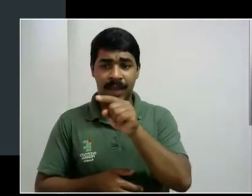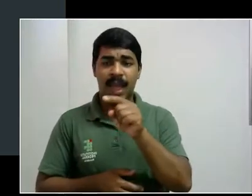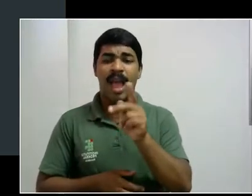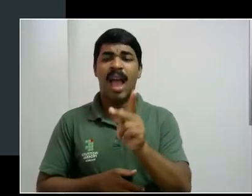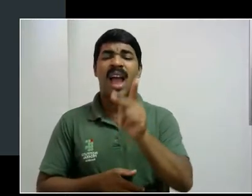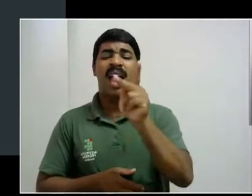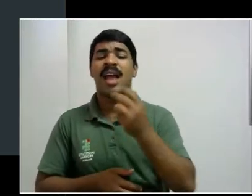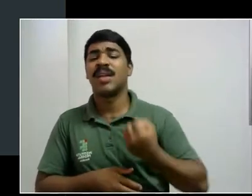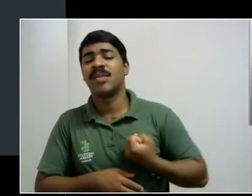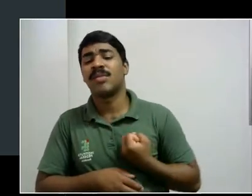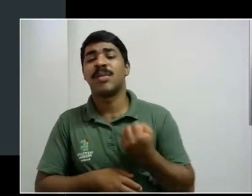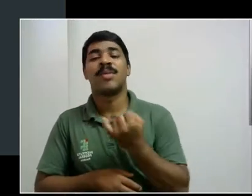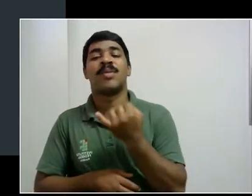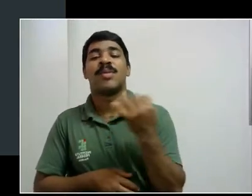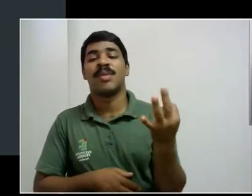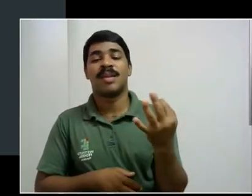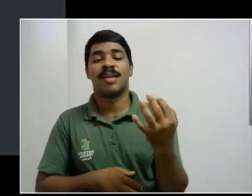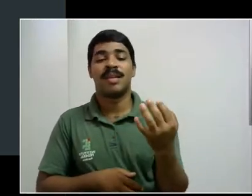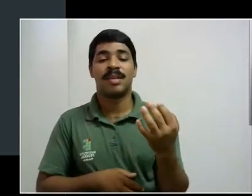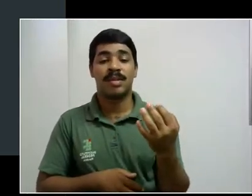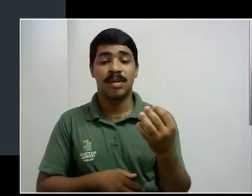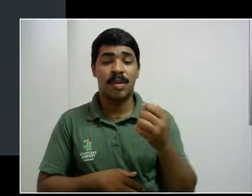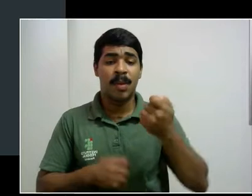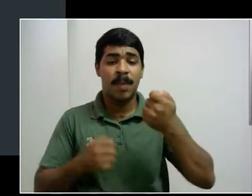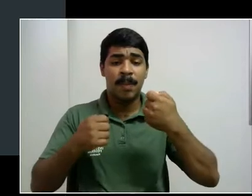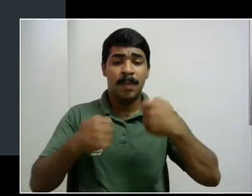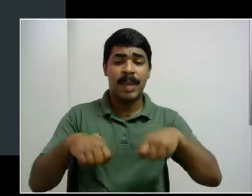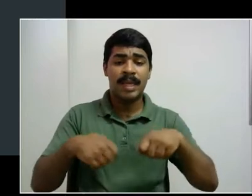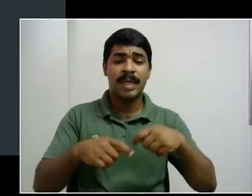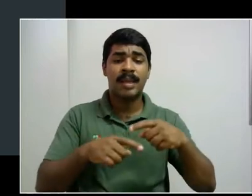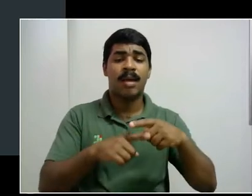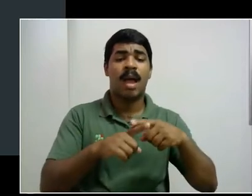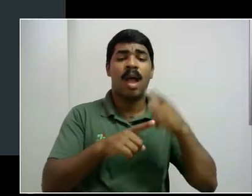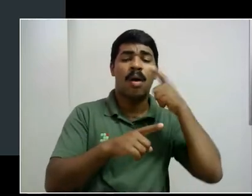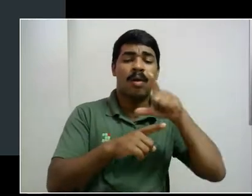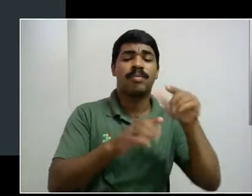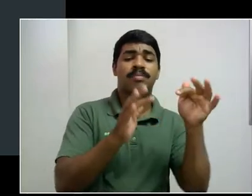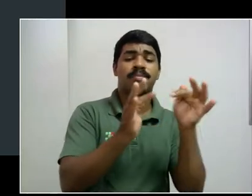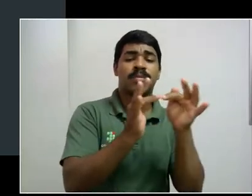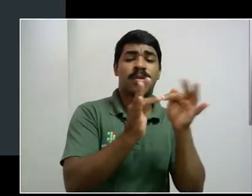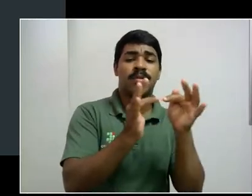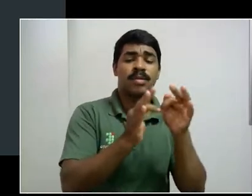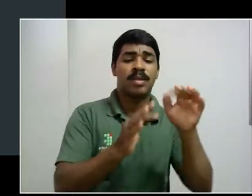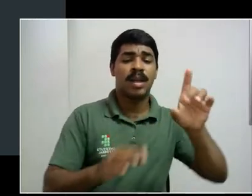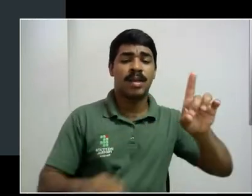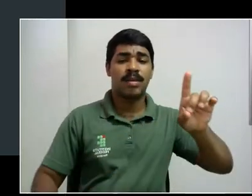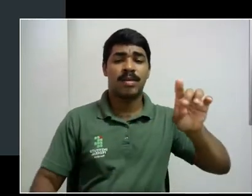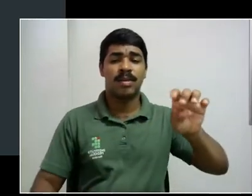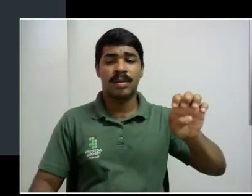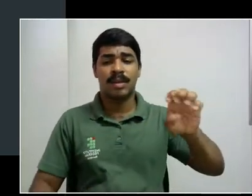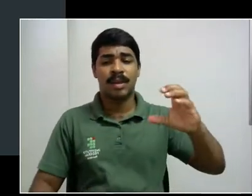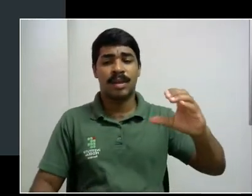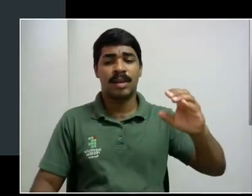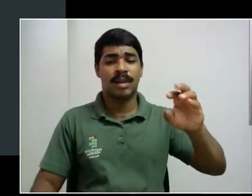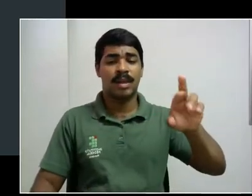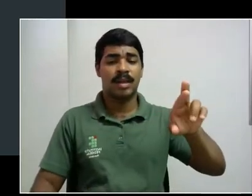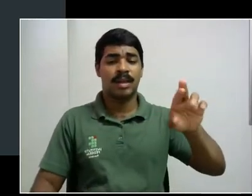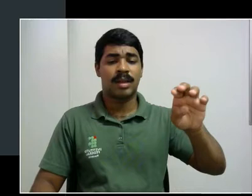6 vezes x, né, mais 4 seja decrescente. Então, é o mesmo método, tá? Primeiro você